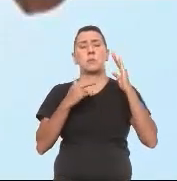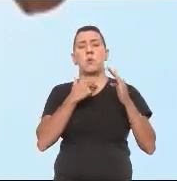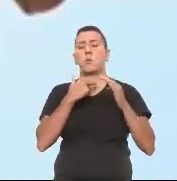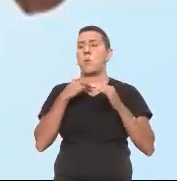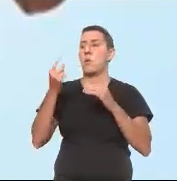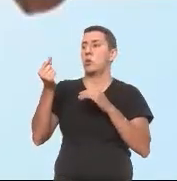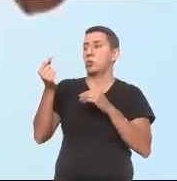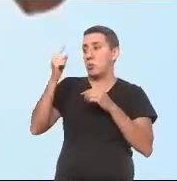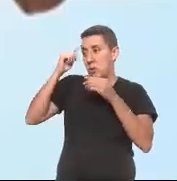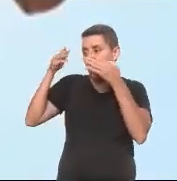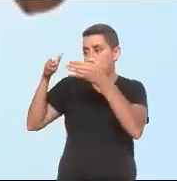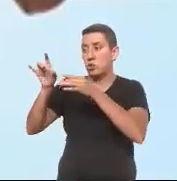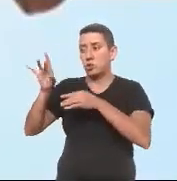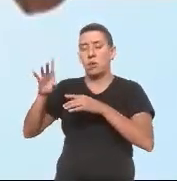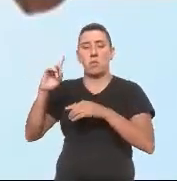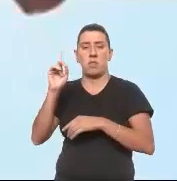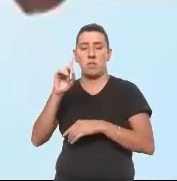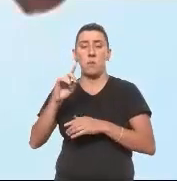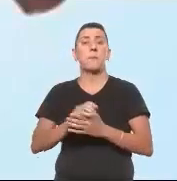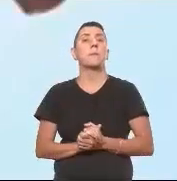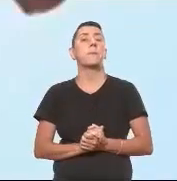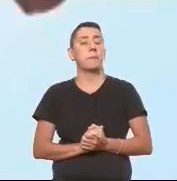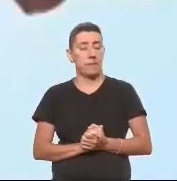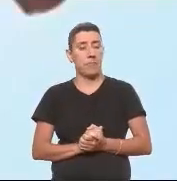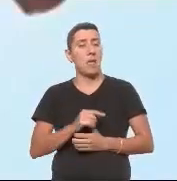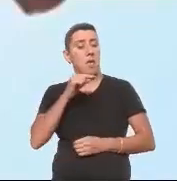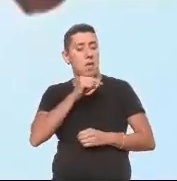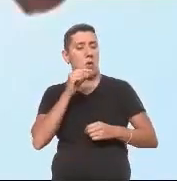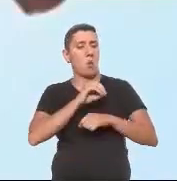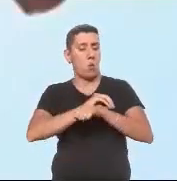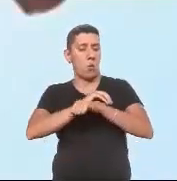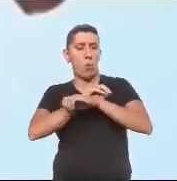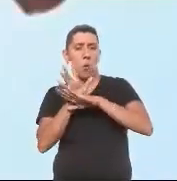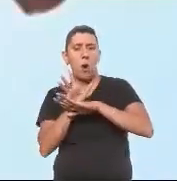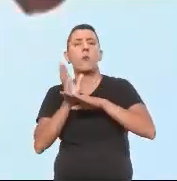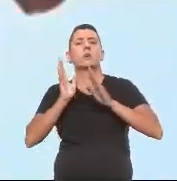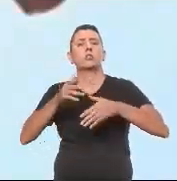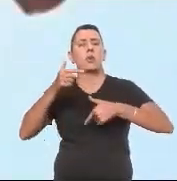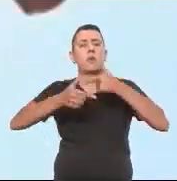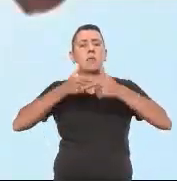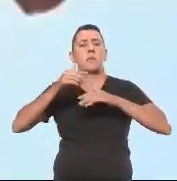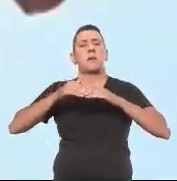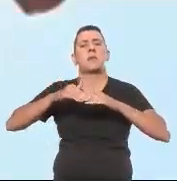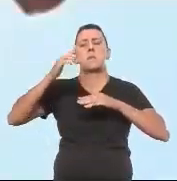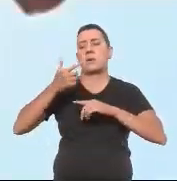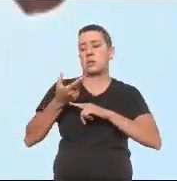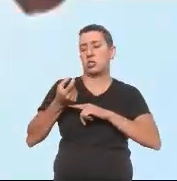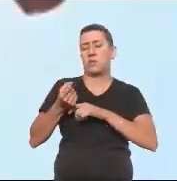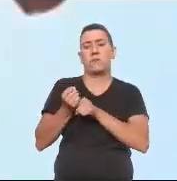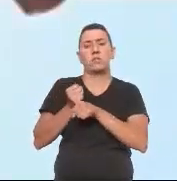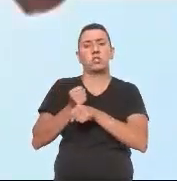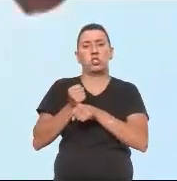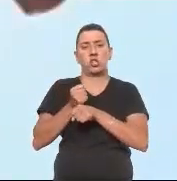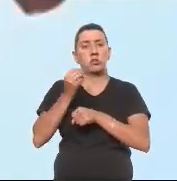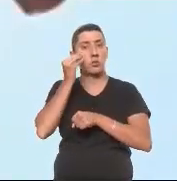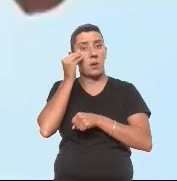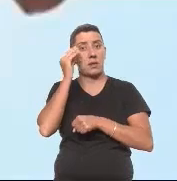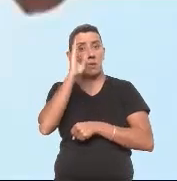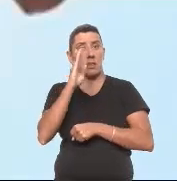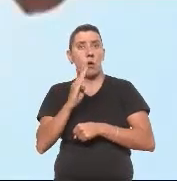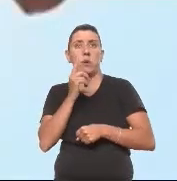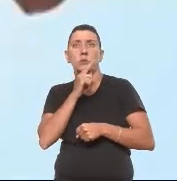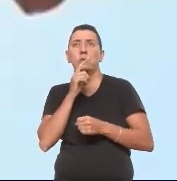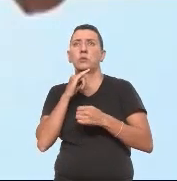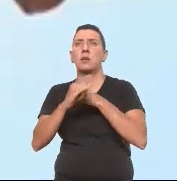financeiro a Huawei trabalha há mais de 20 anos para construir um Brasil mais conectado E quero